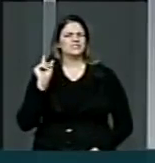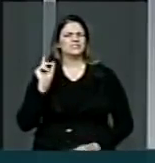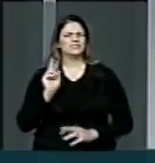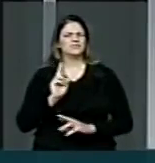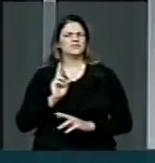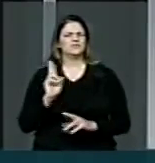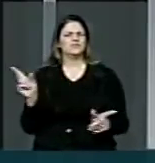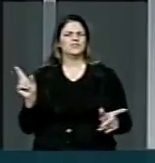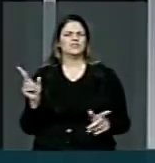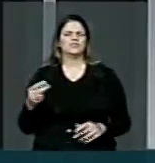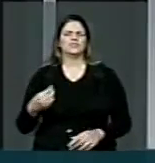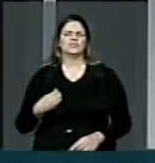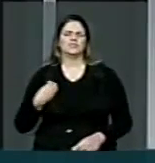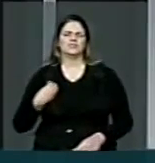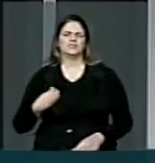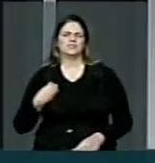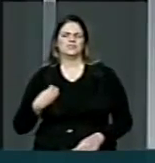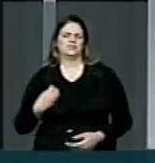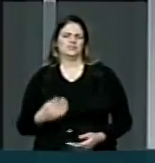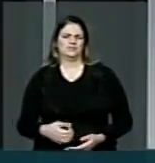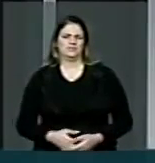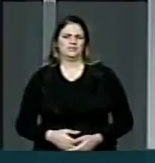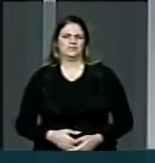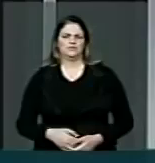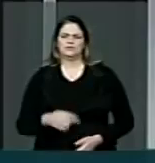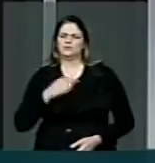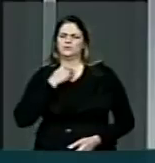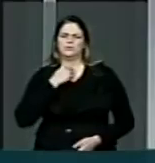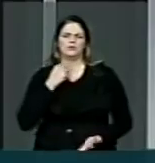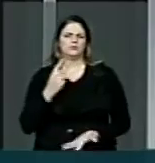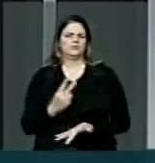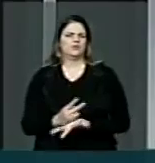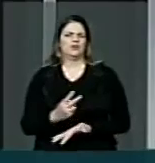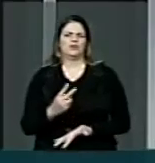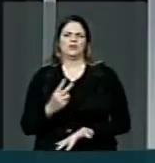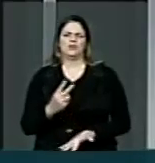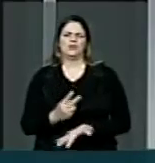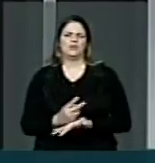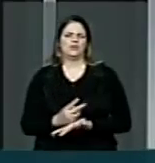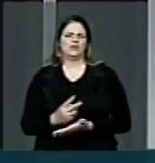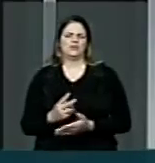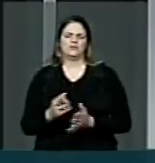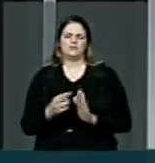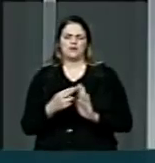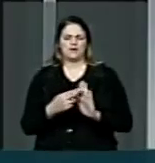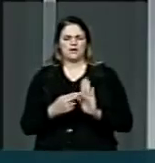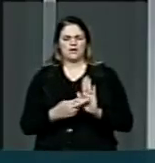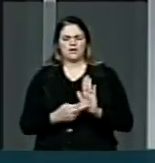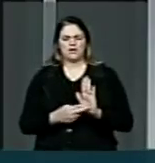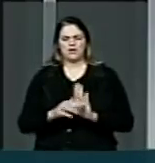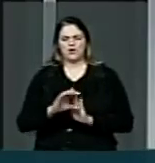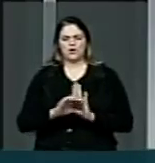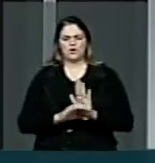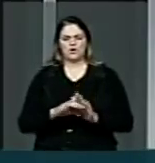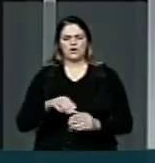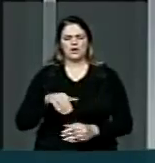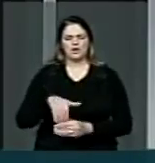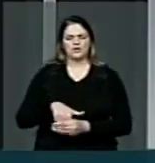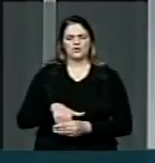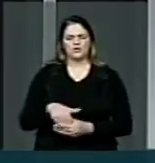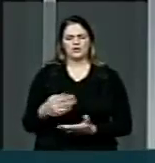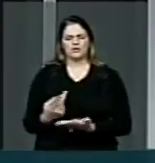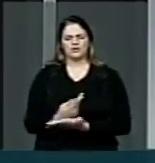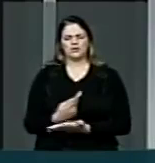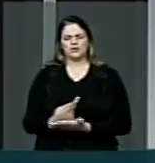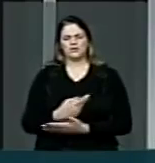é outra situação. Não podemos nós ser regidos, continuarmos sendo regidos por um código eleitoral, por uma lei,